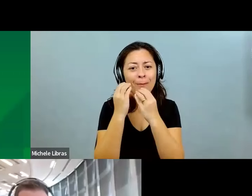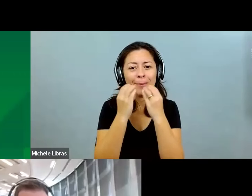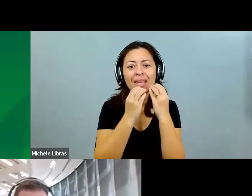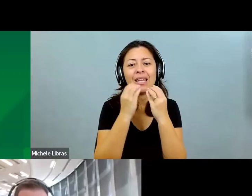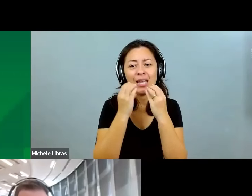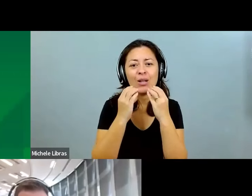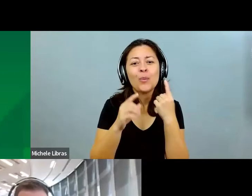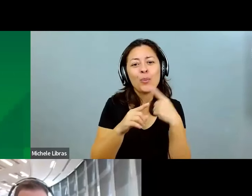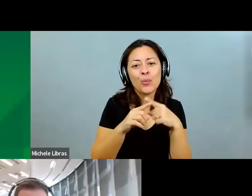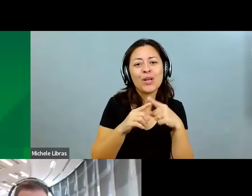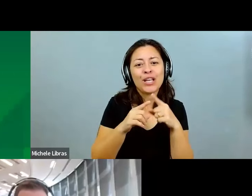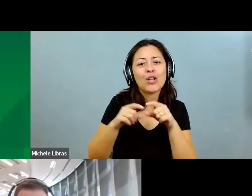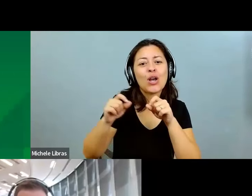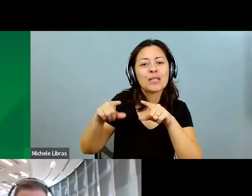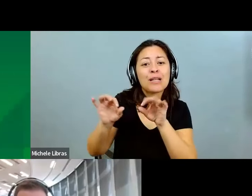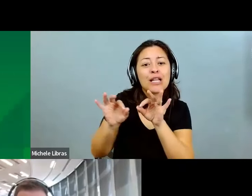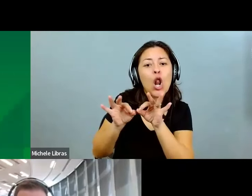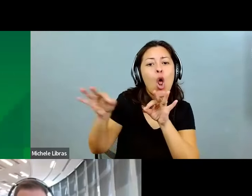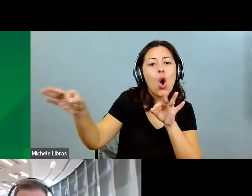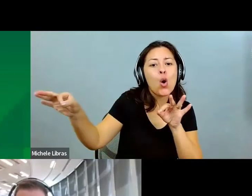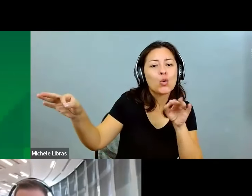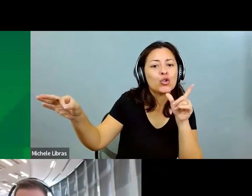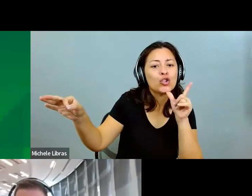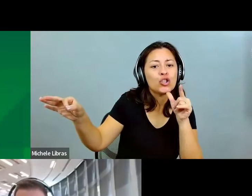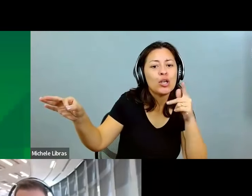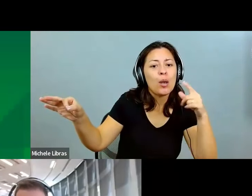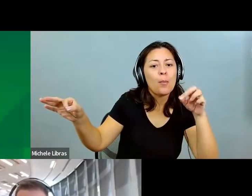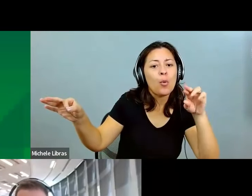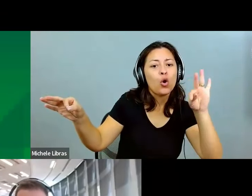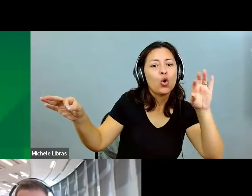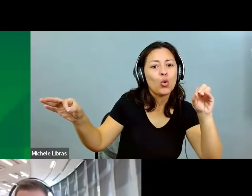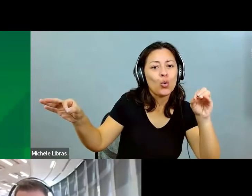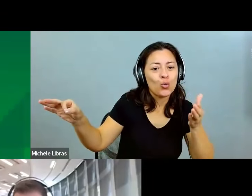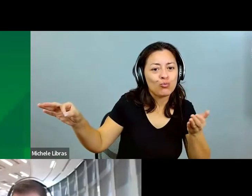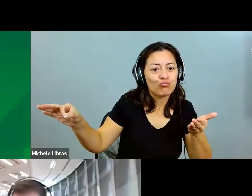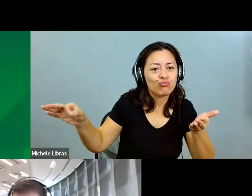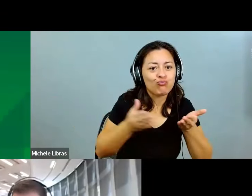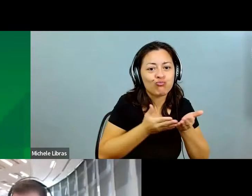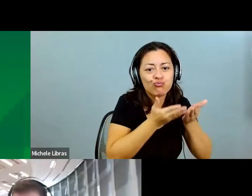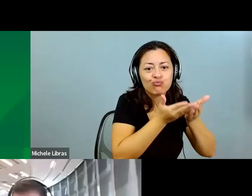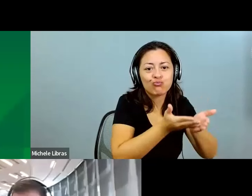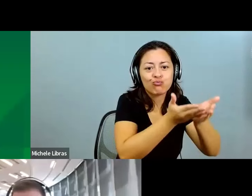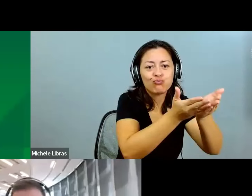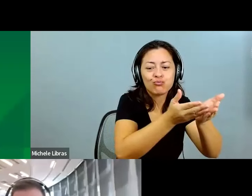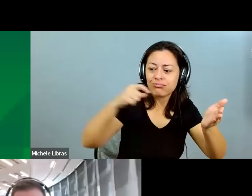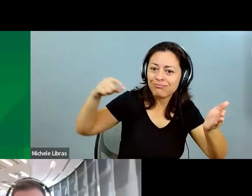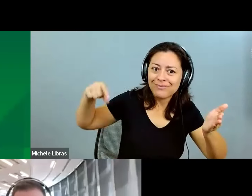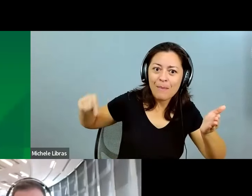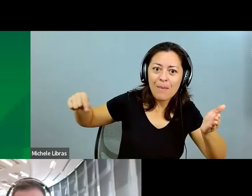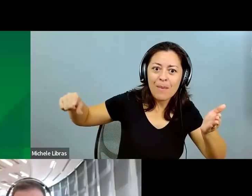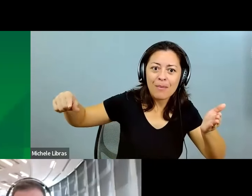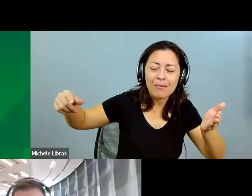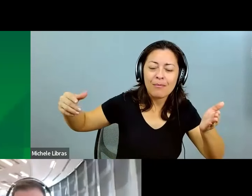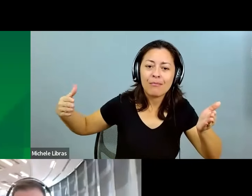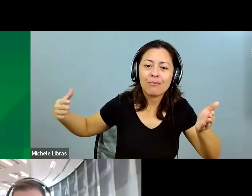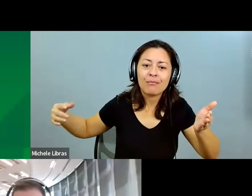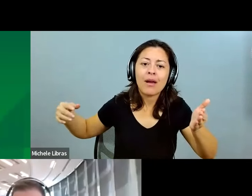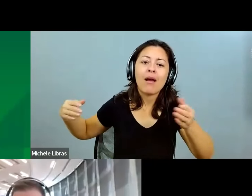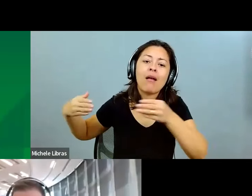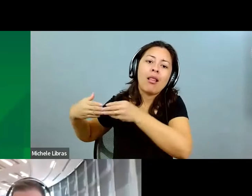afastado do porto né ah o milho do Paraná Ok milho do Paraná é uma outra é uma outra conta porque tá mais próximo do Porto e consegue gerar uma